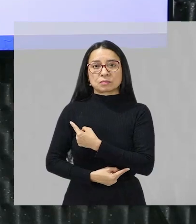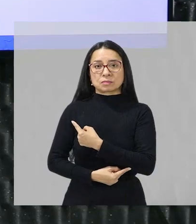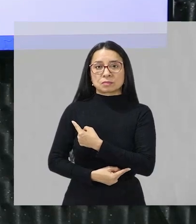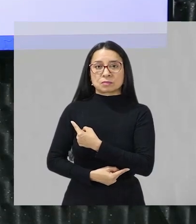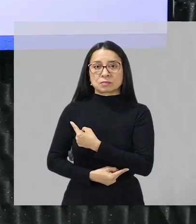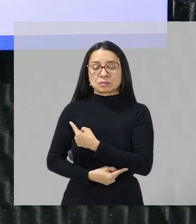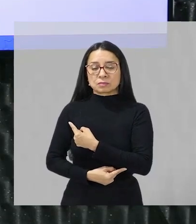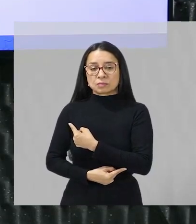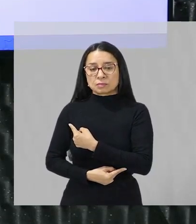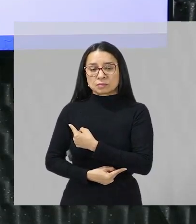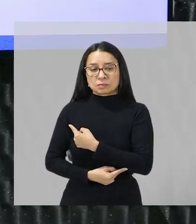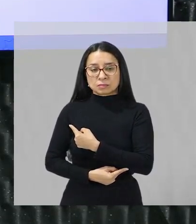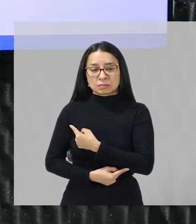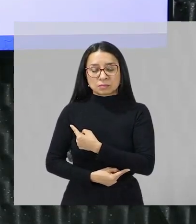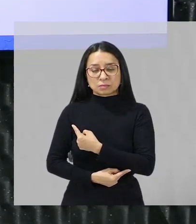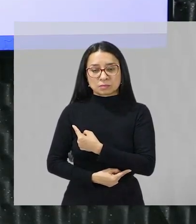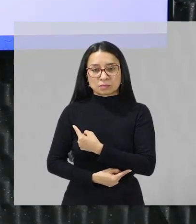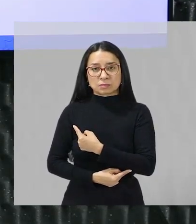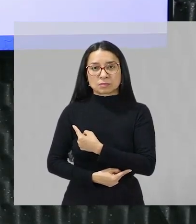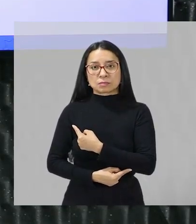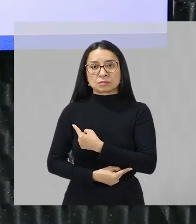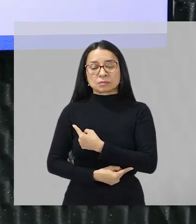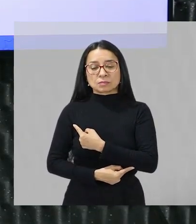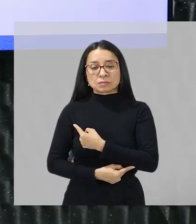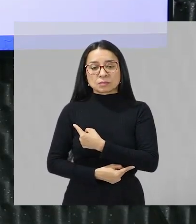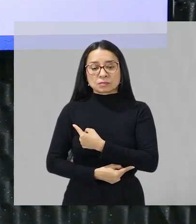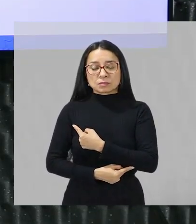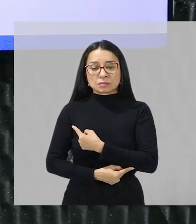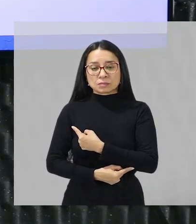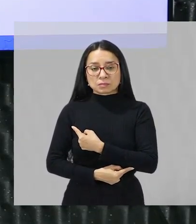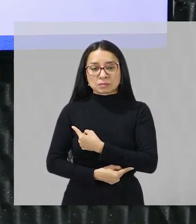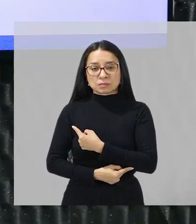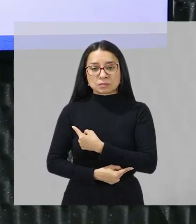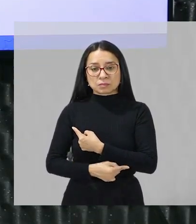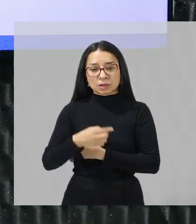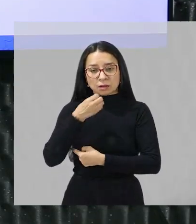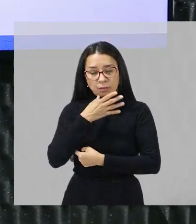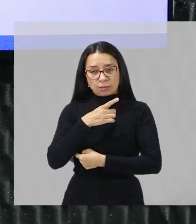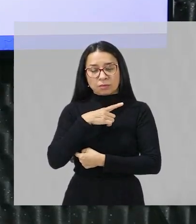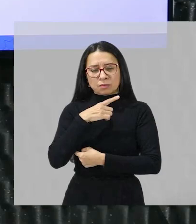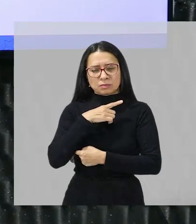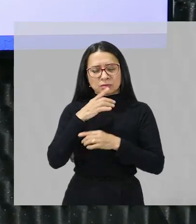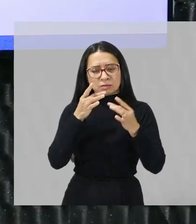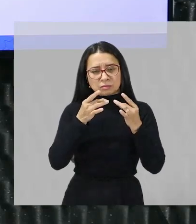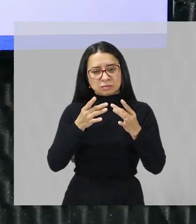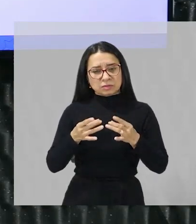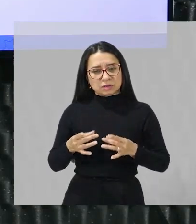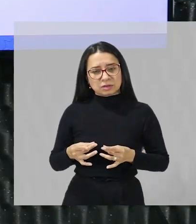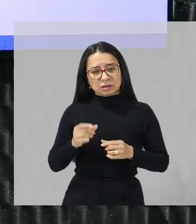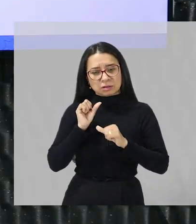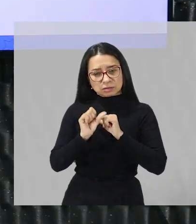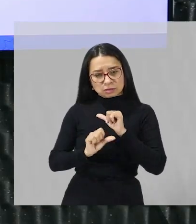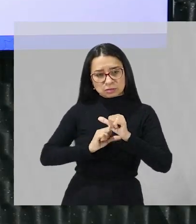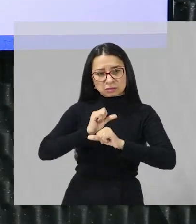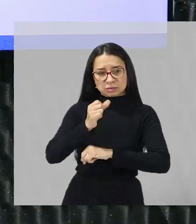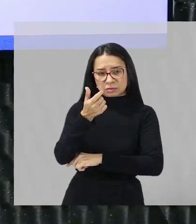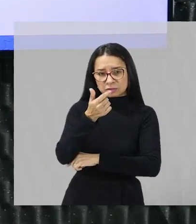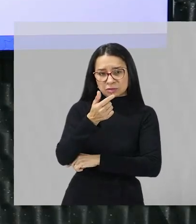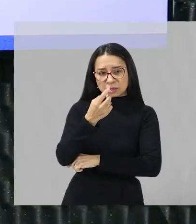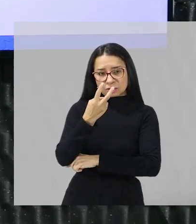mais próximos aos padrões impostos pela sociedade. Bom, aí existe um detalhezinho que torna a segunda